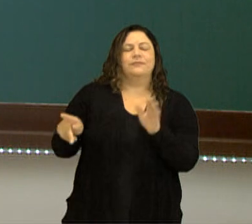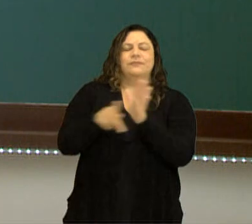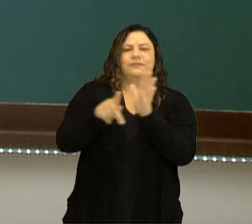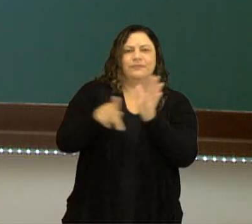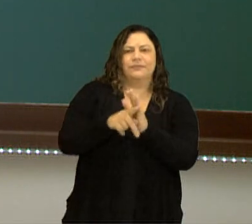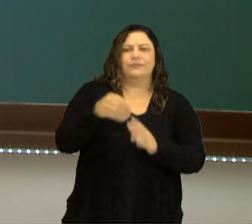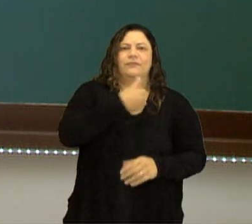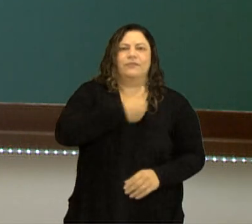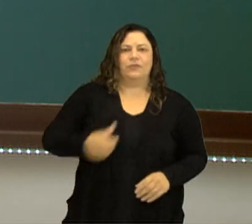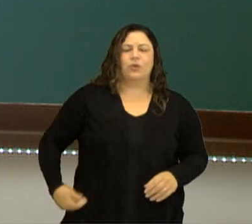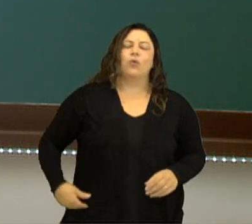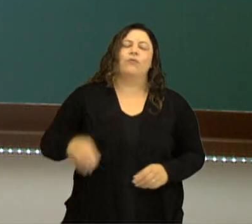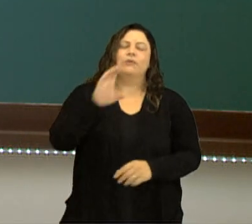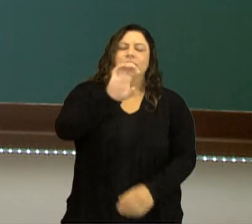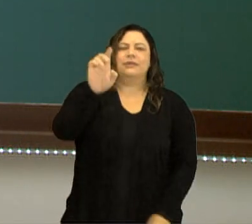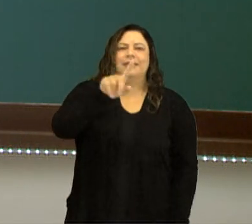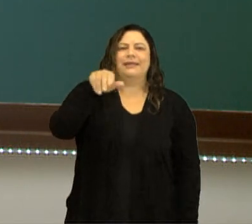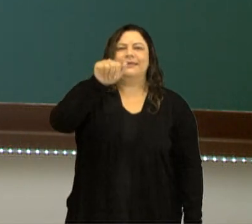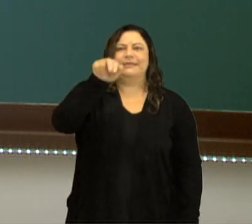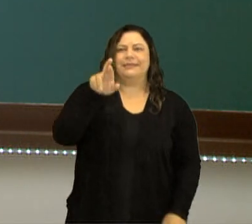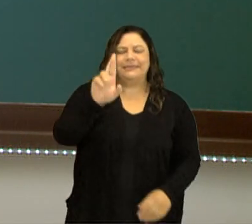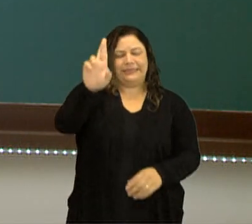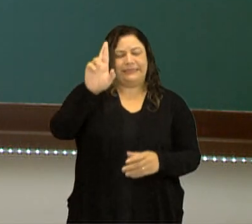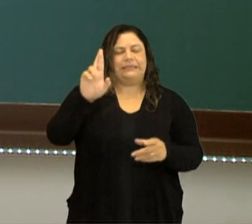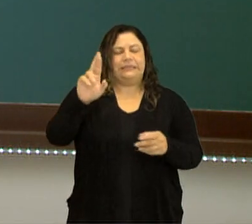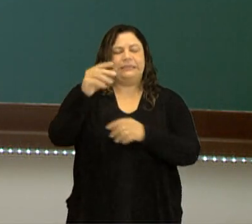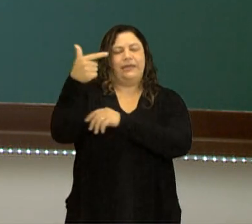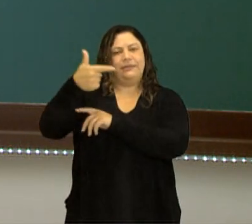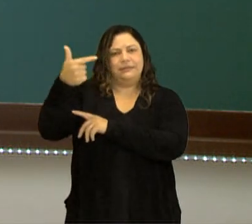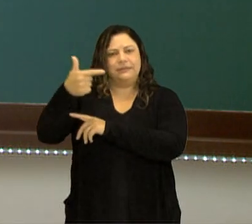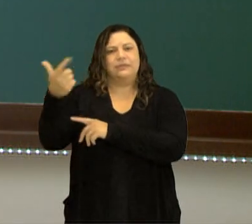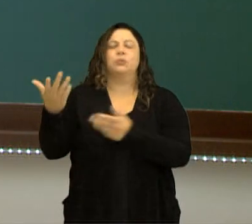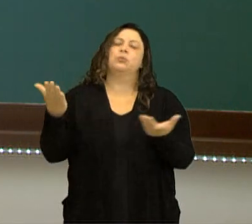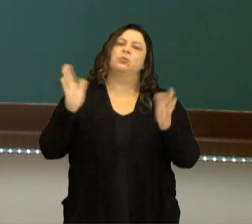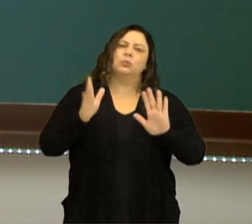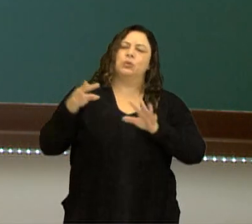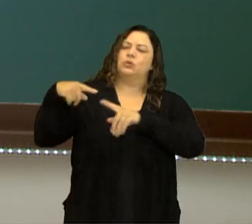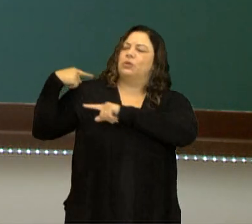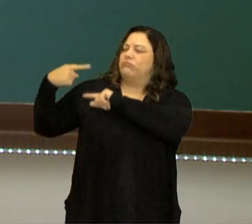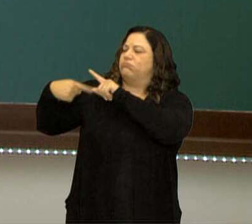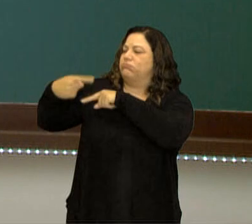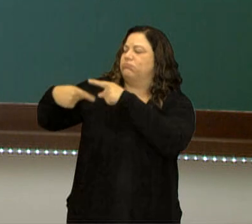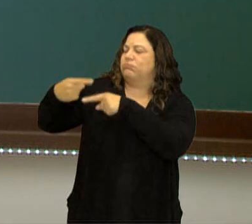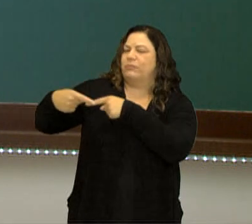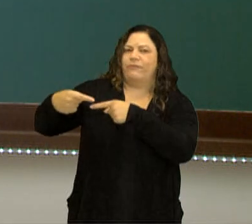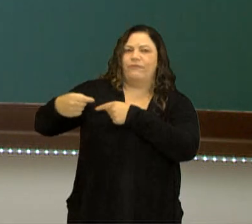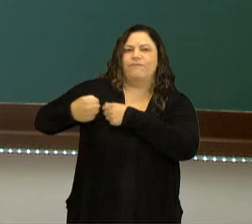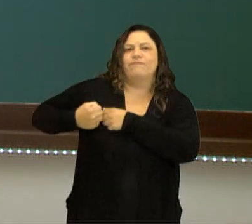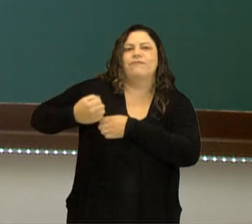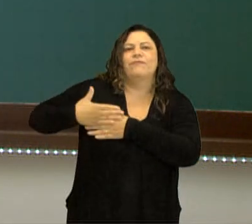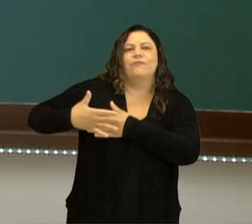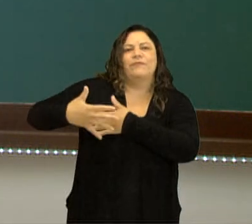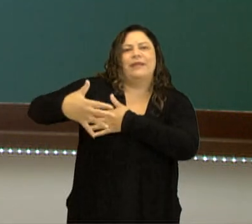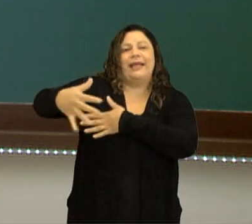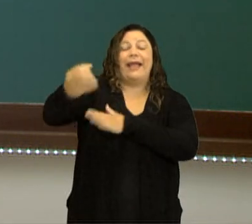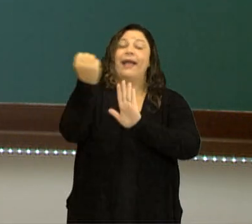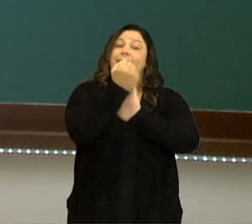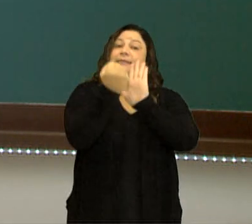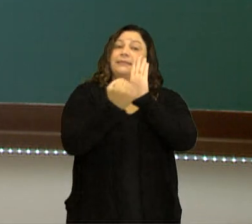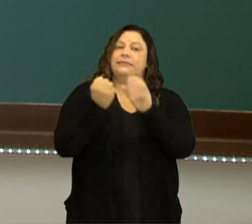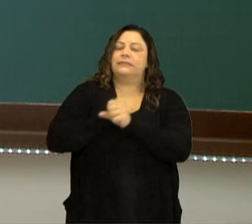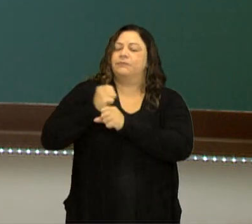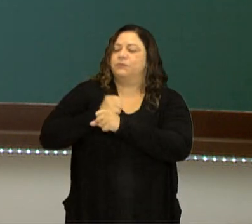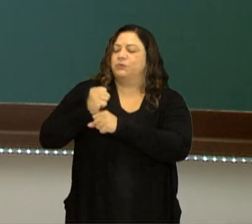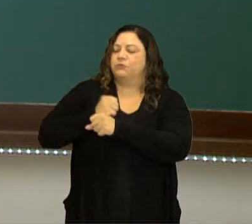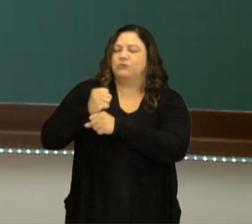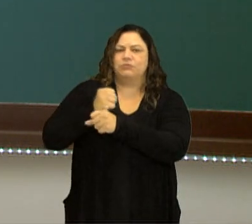czar Nicolau II. Esse czar Nicolau II, que já vinha de uma família que estava há séculos no poder, ele governava de uma